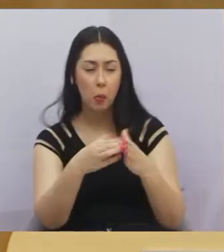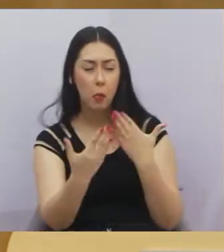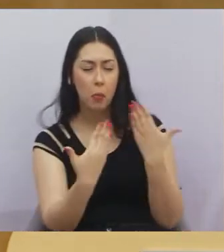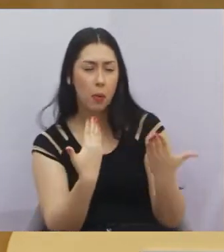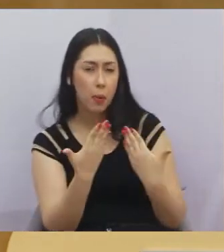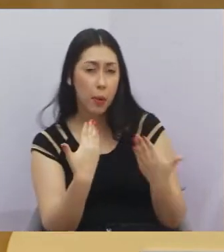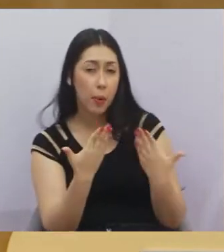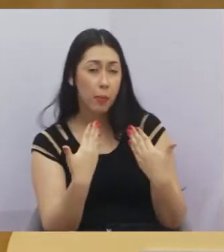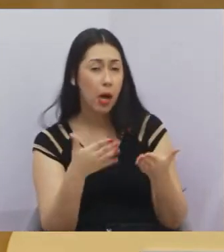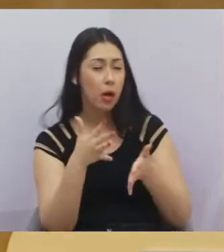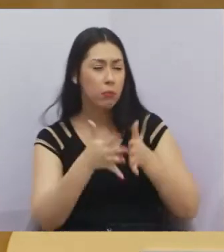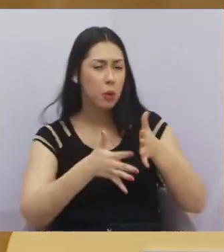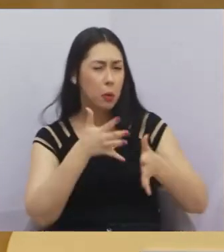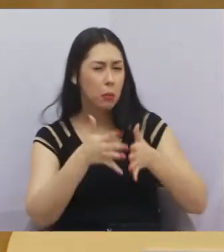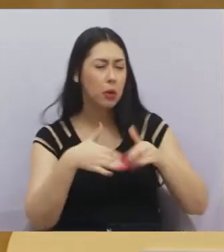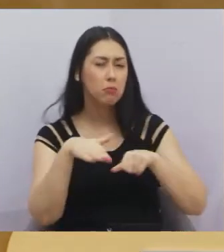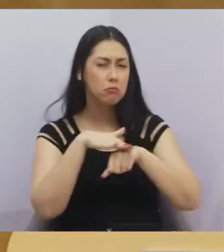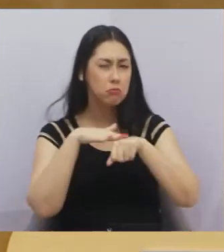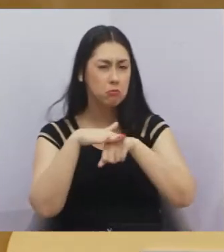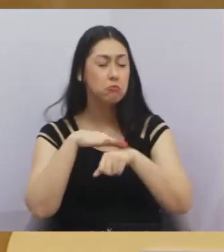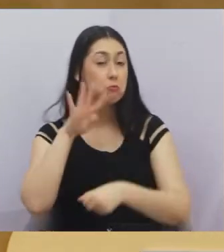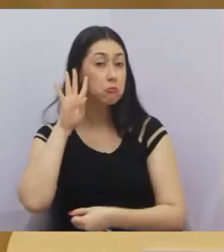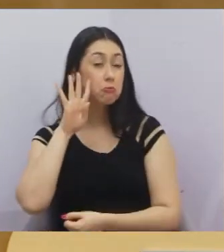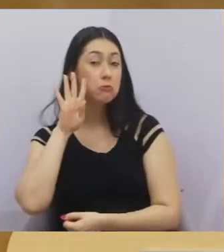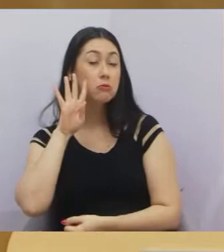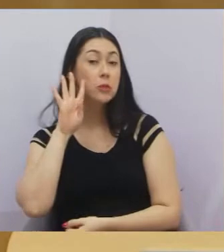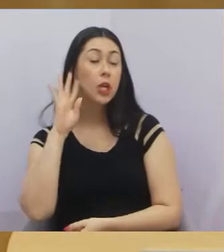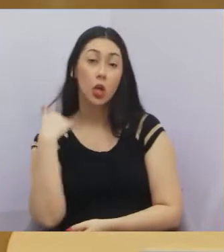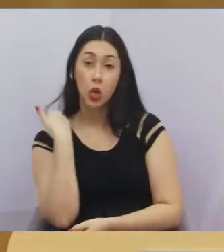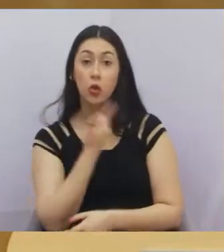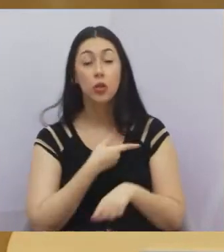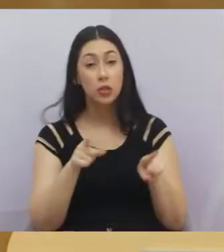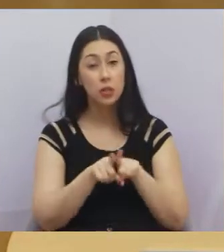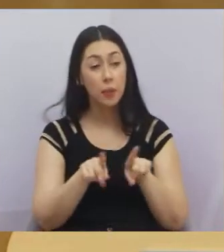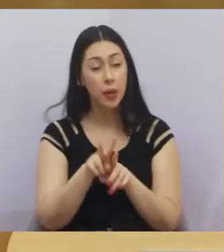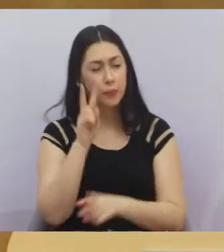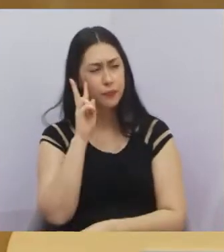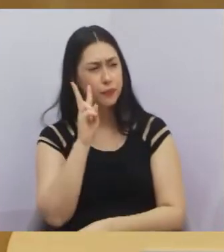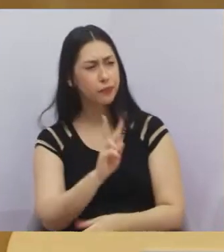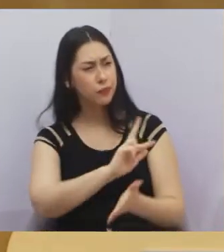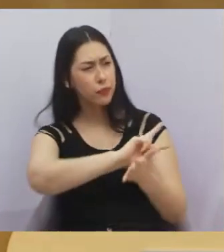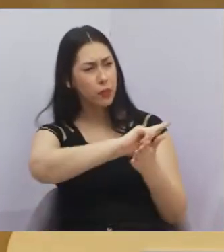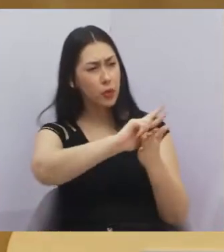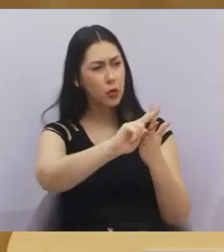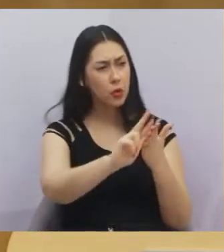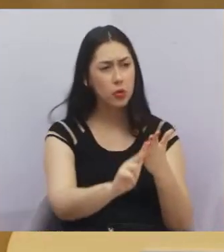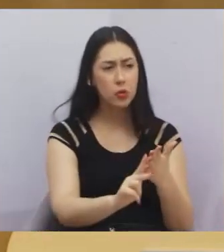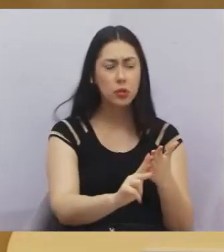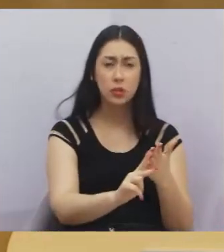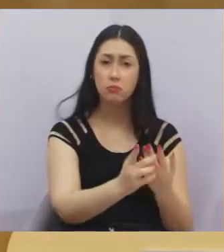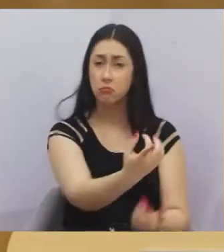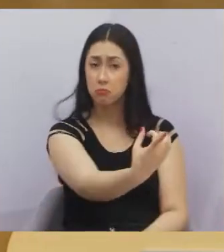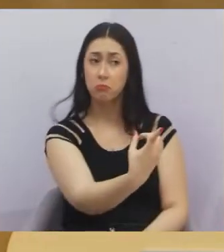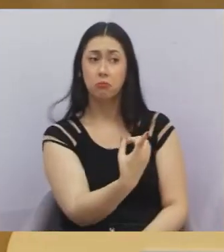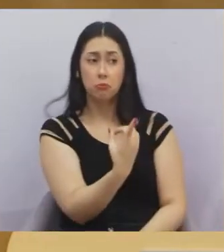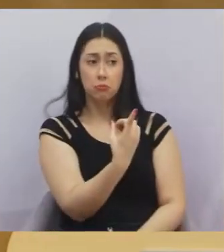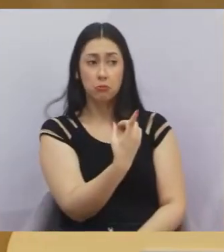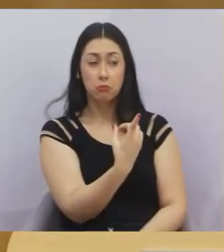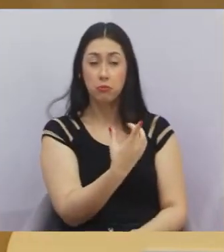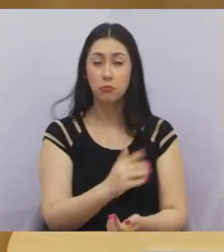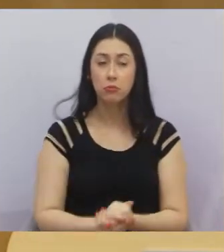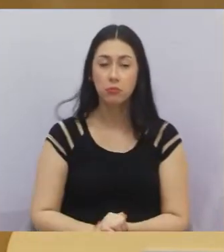diálogo bacana, onde ouvimos também os anseios daqueles que estiveram aqui para se